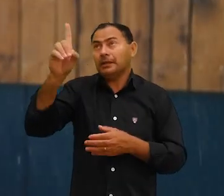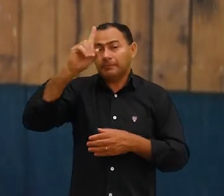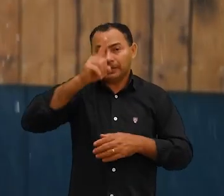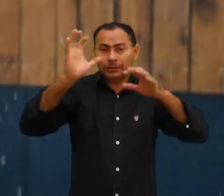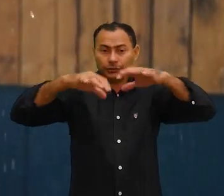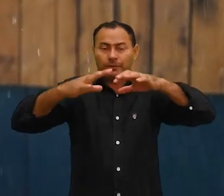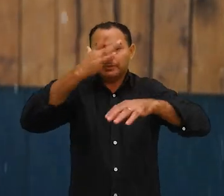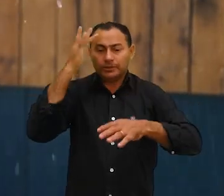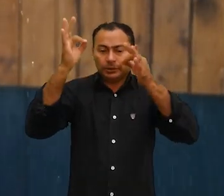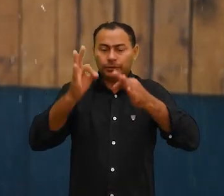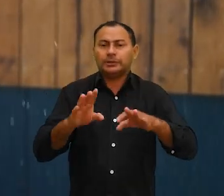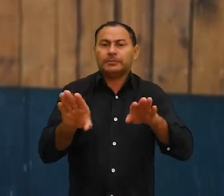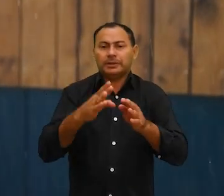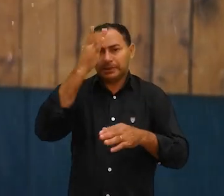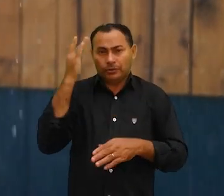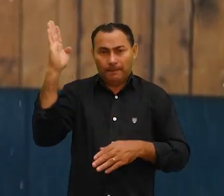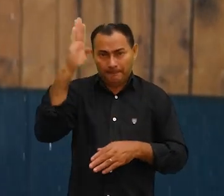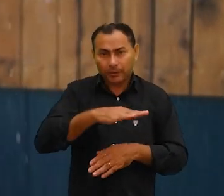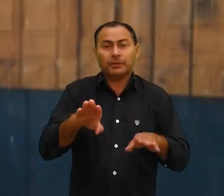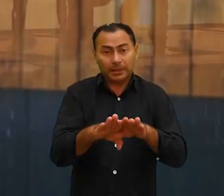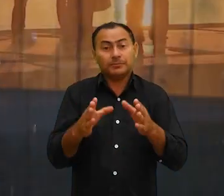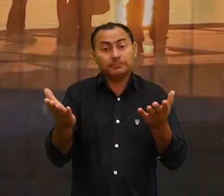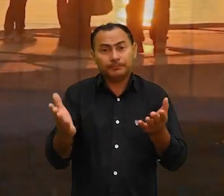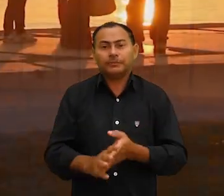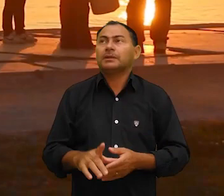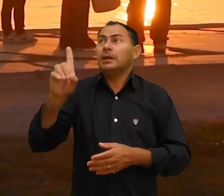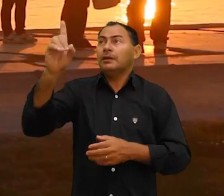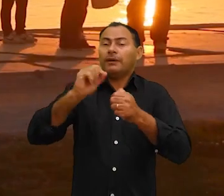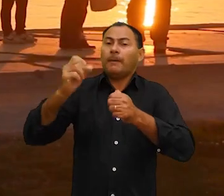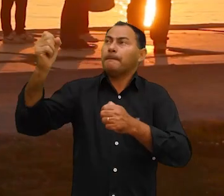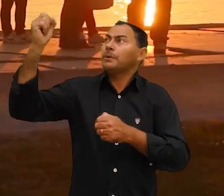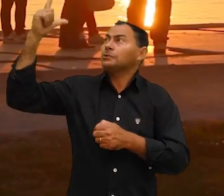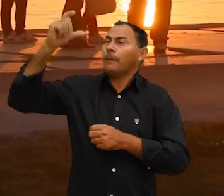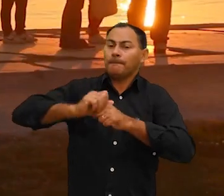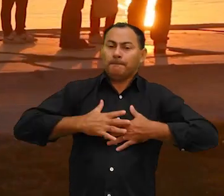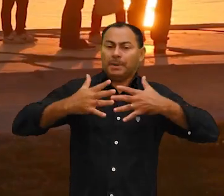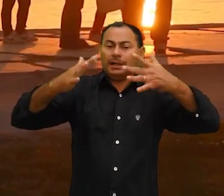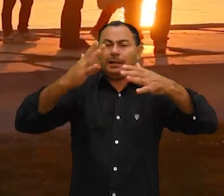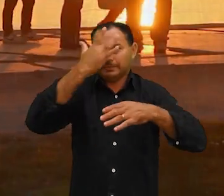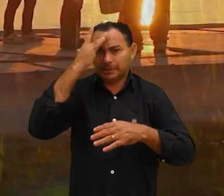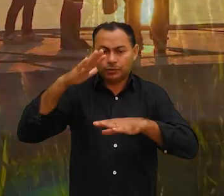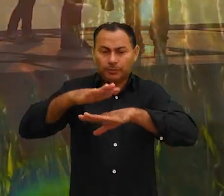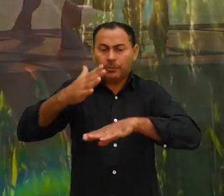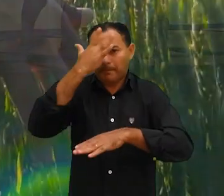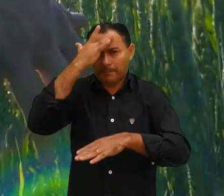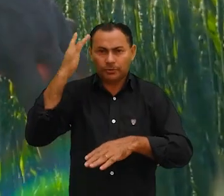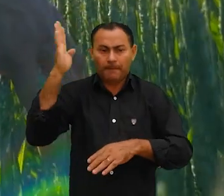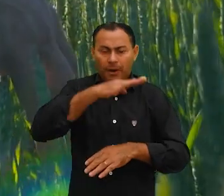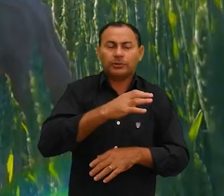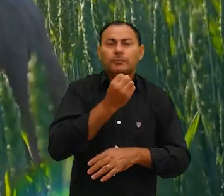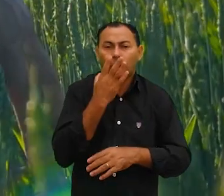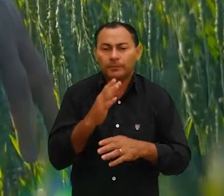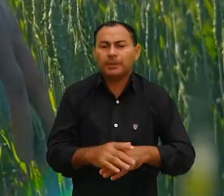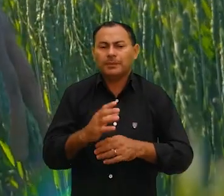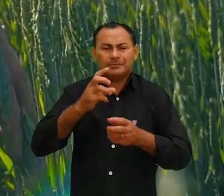manda chuva sobre os justos e sobre os injustos. Ele faz o sol brilhar sobre os maus e os bons. Se um agricultor